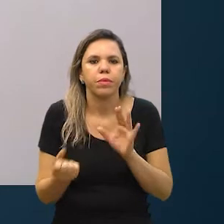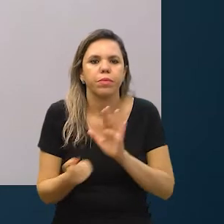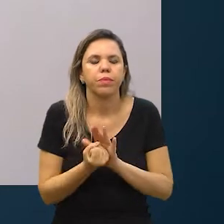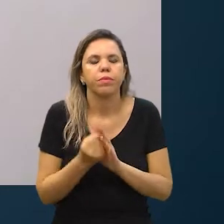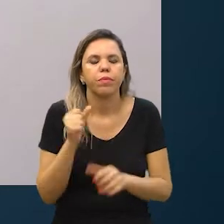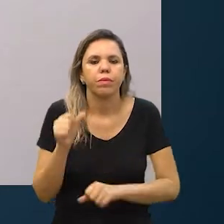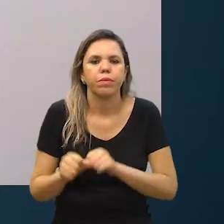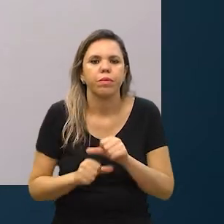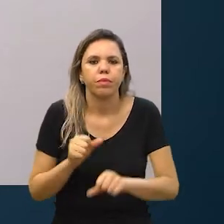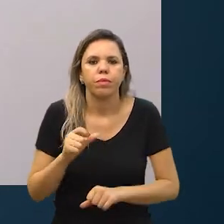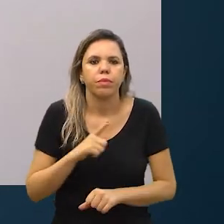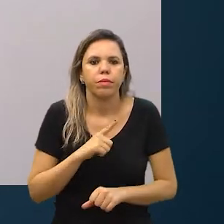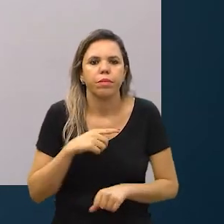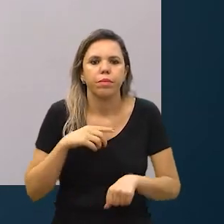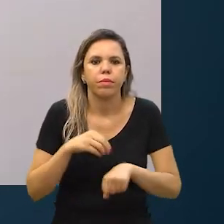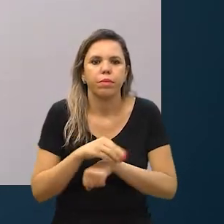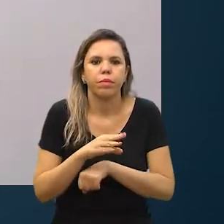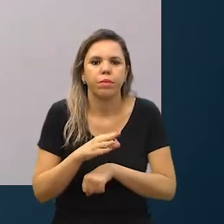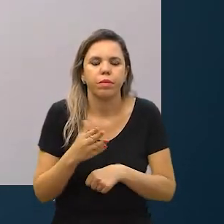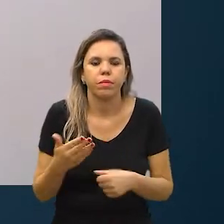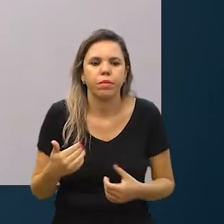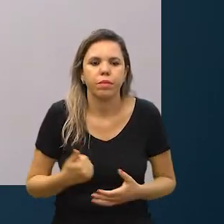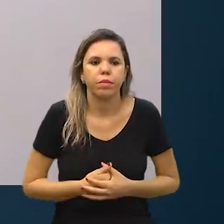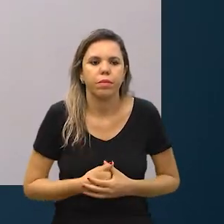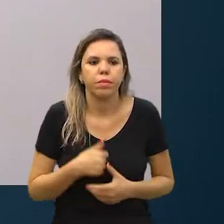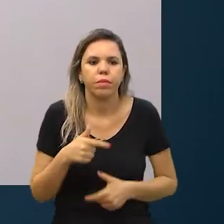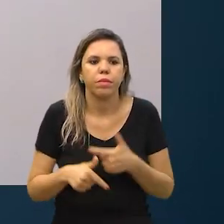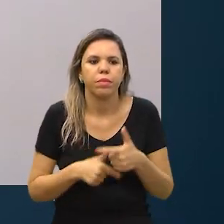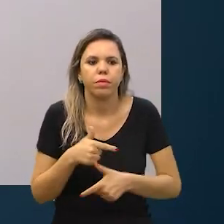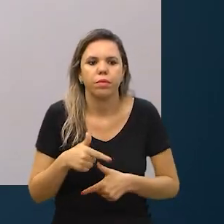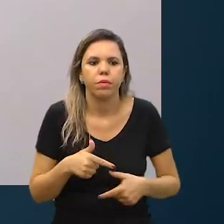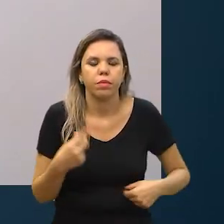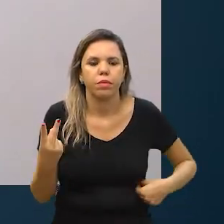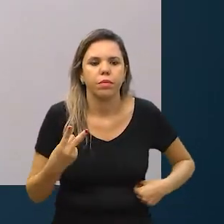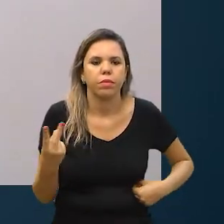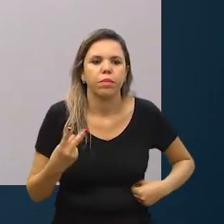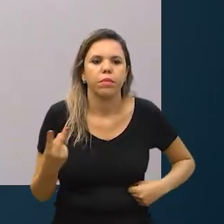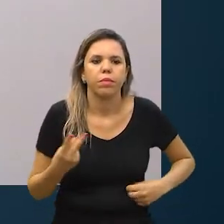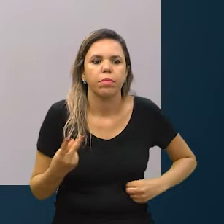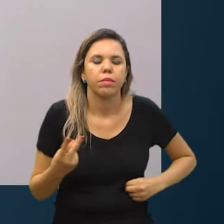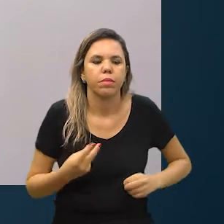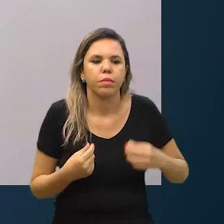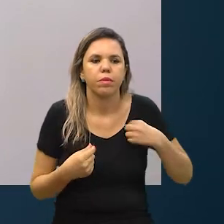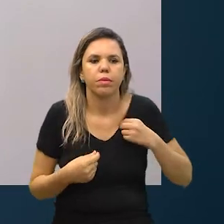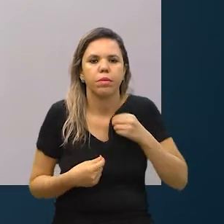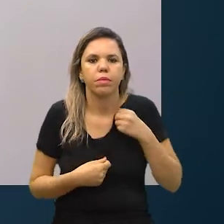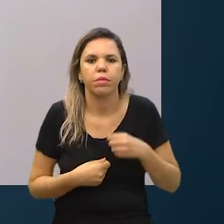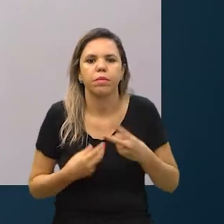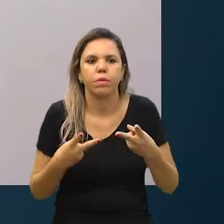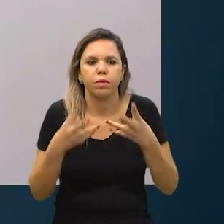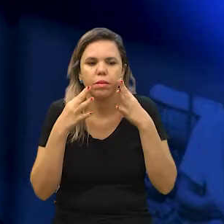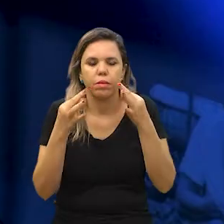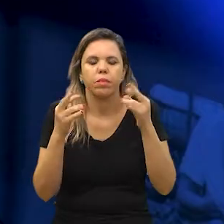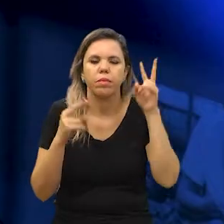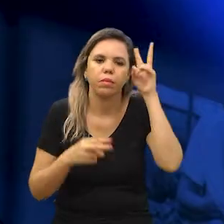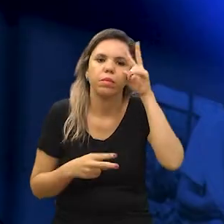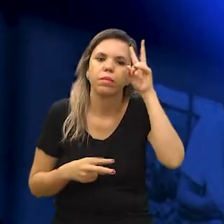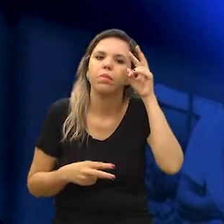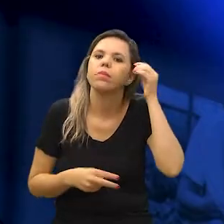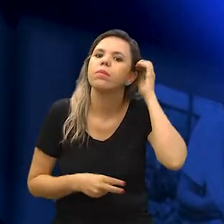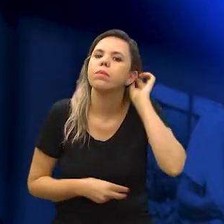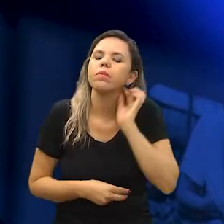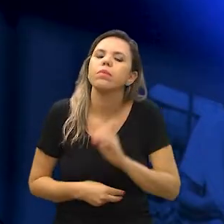e transformação você trouxer, mais o seu trabalho vai ser valorizado, né? Mais você vai ser visto e lembrado.